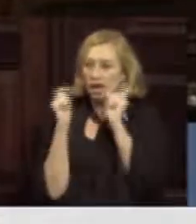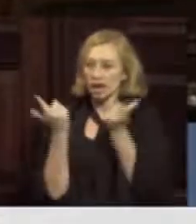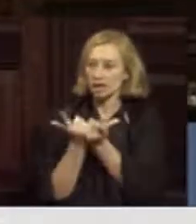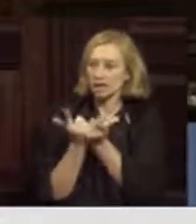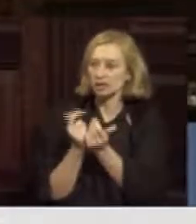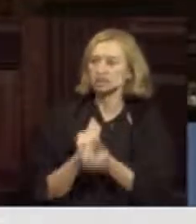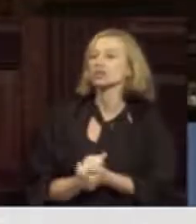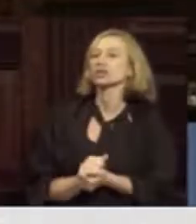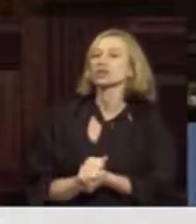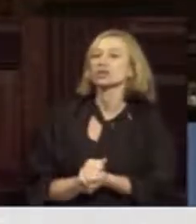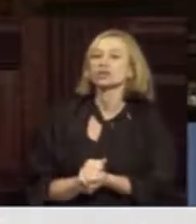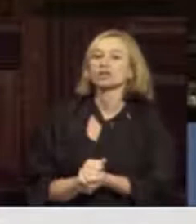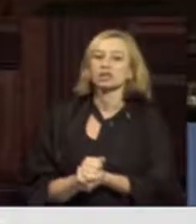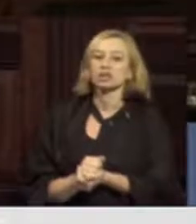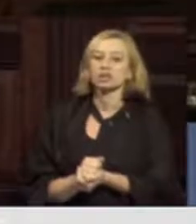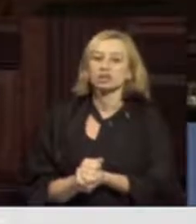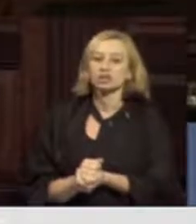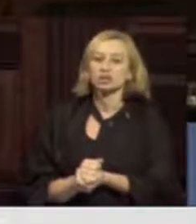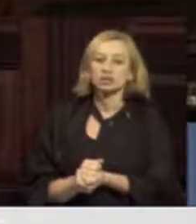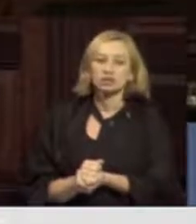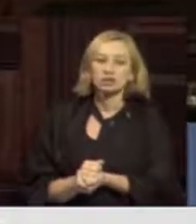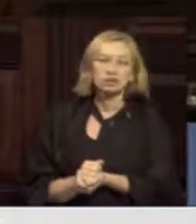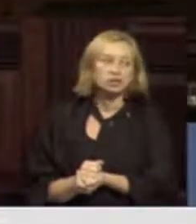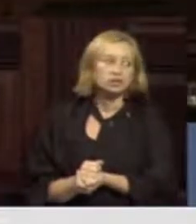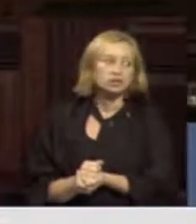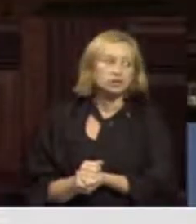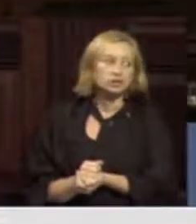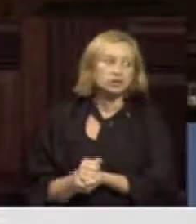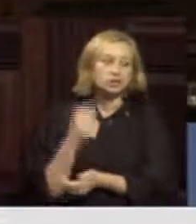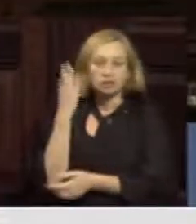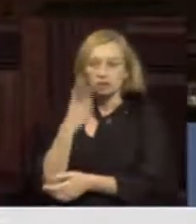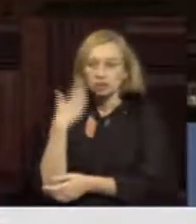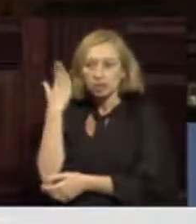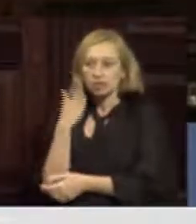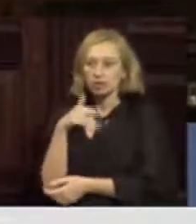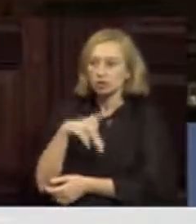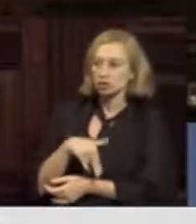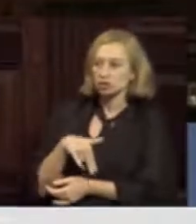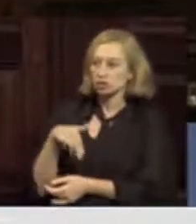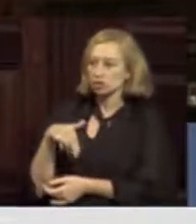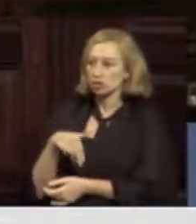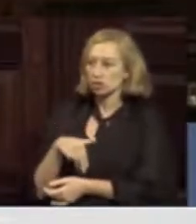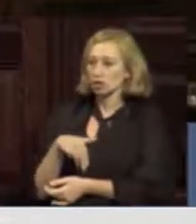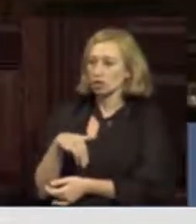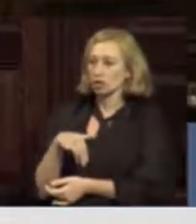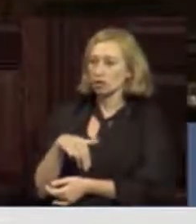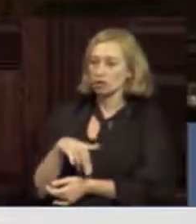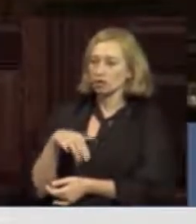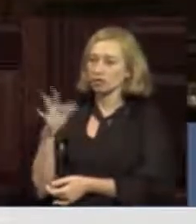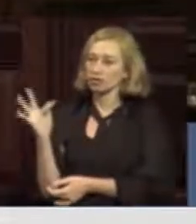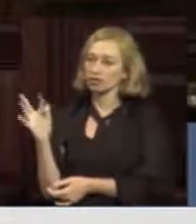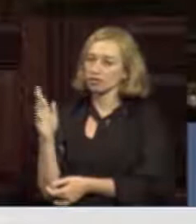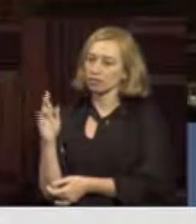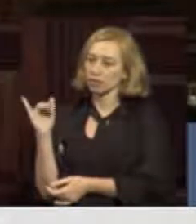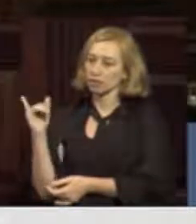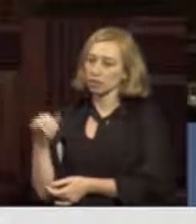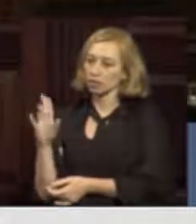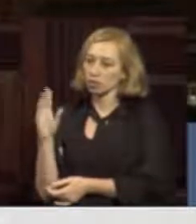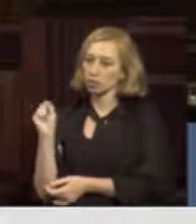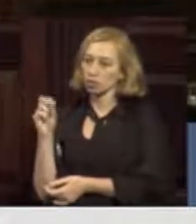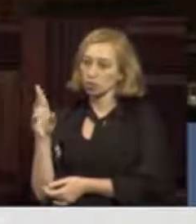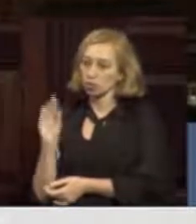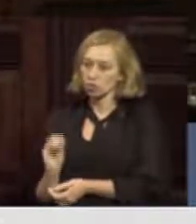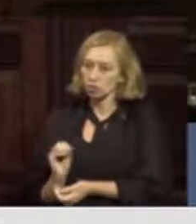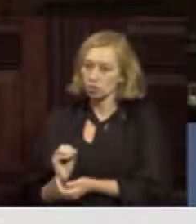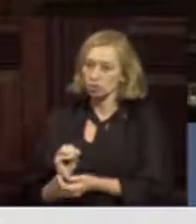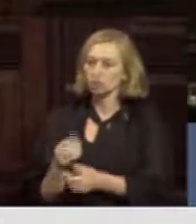especialmente a Geisa, um seminário sobre Nova Friburgo, 200 anos, agenda para o futuro. O município de